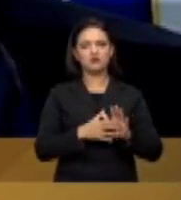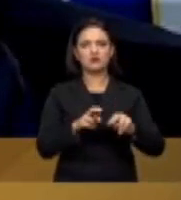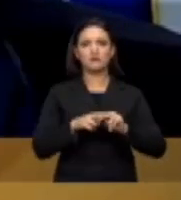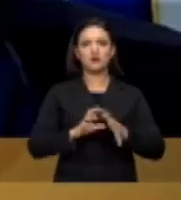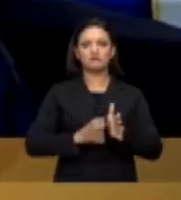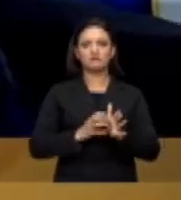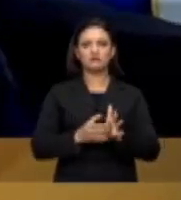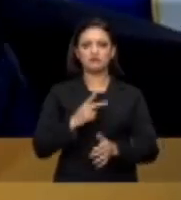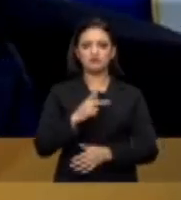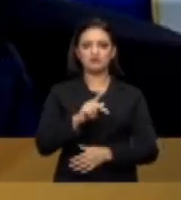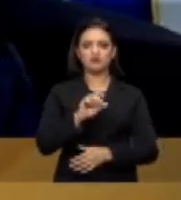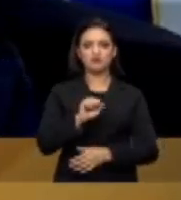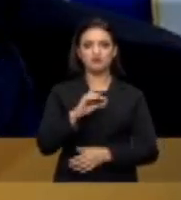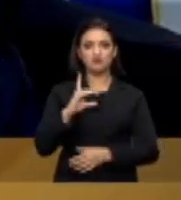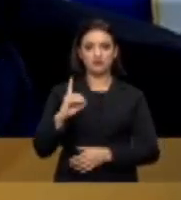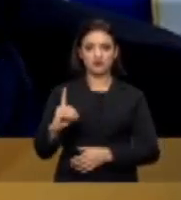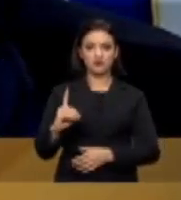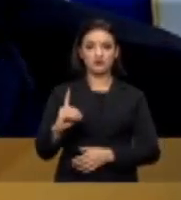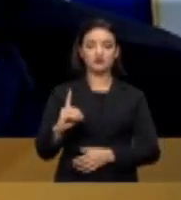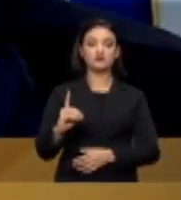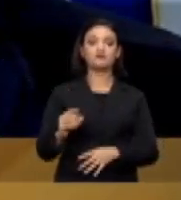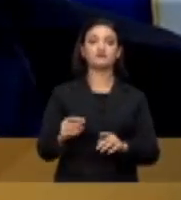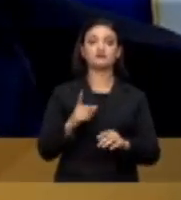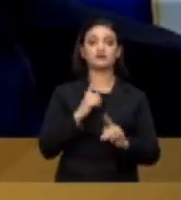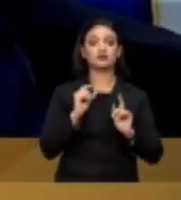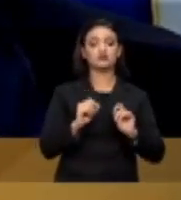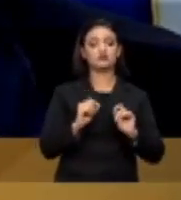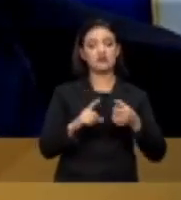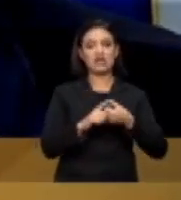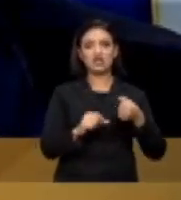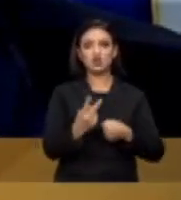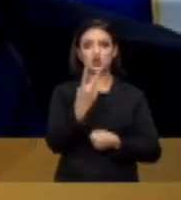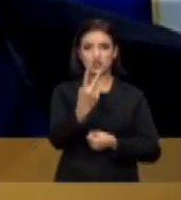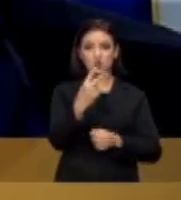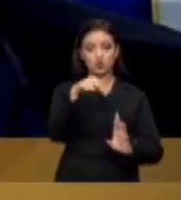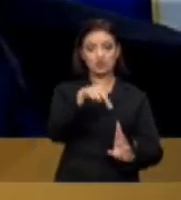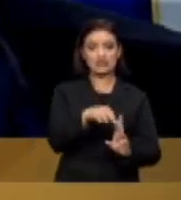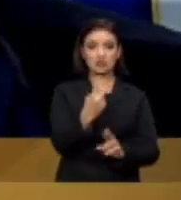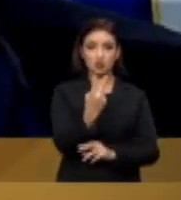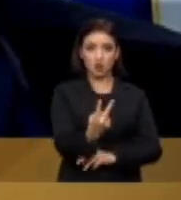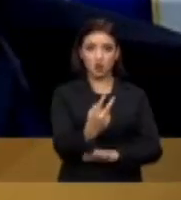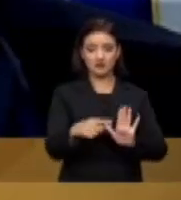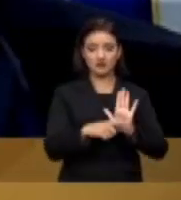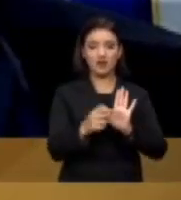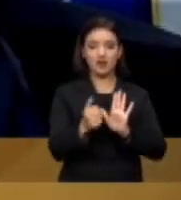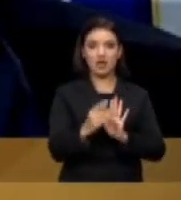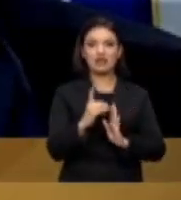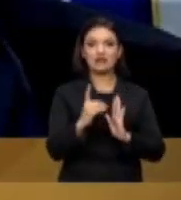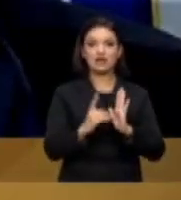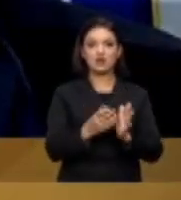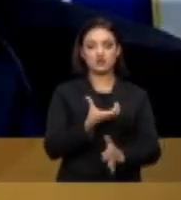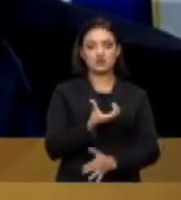Democrático impugna o artigo 2º, inciso 2, alineado do decreto